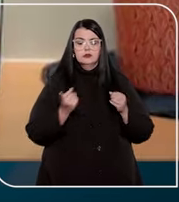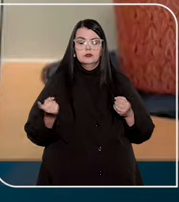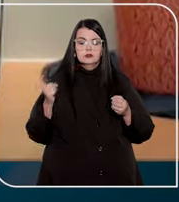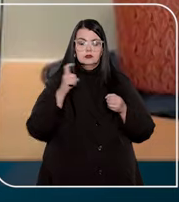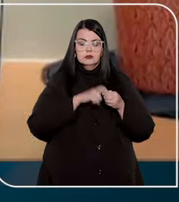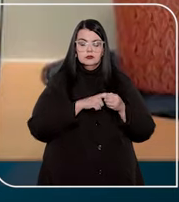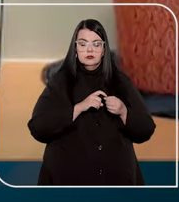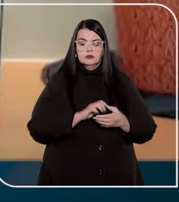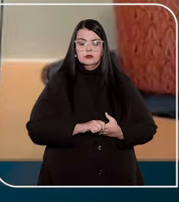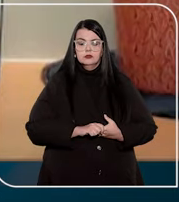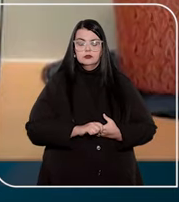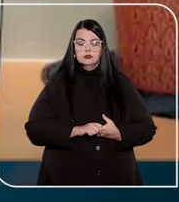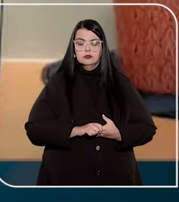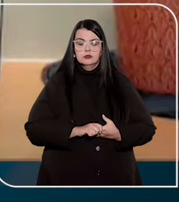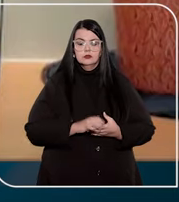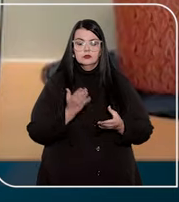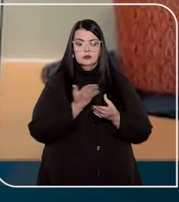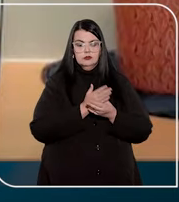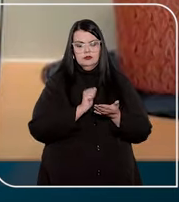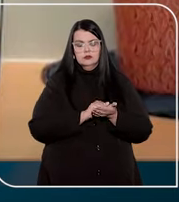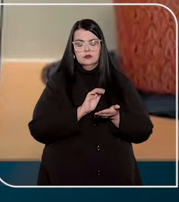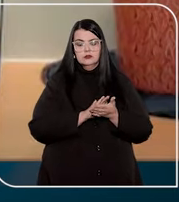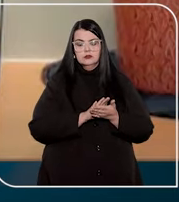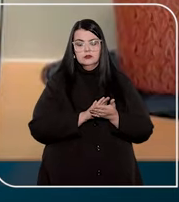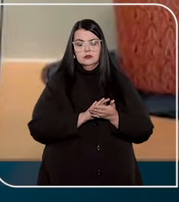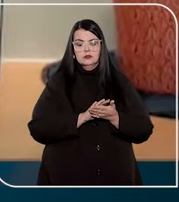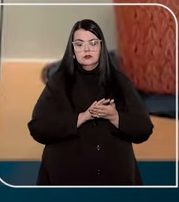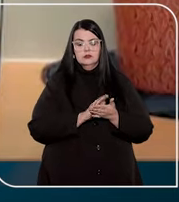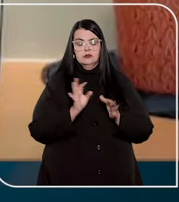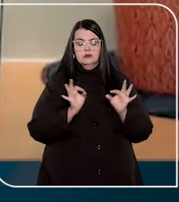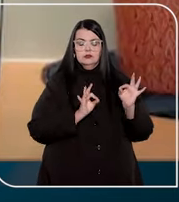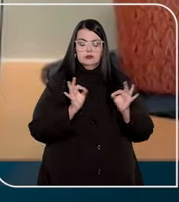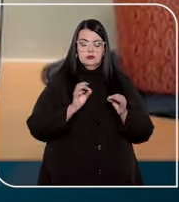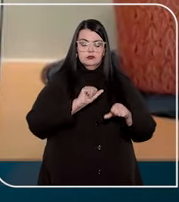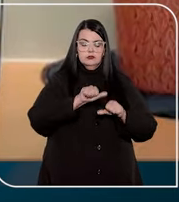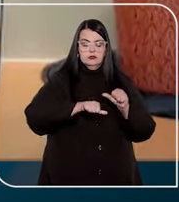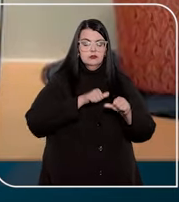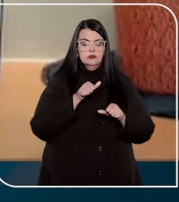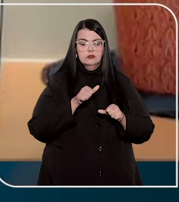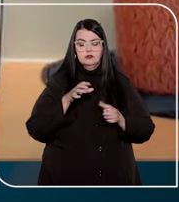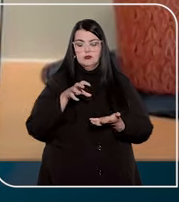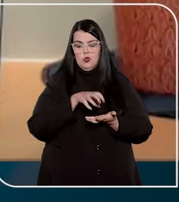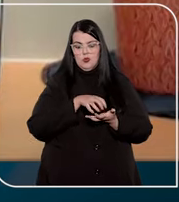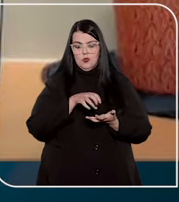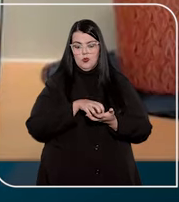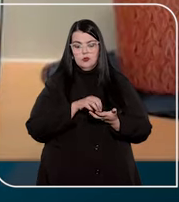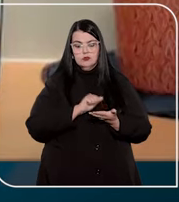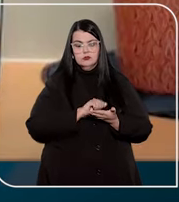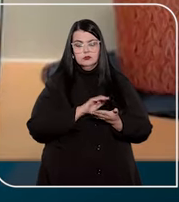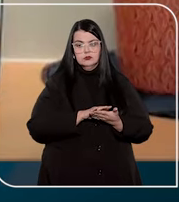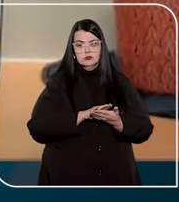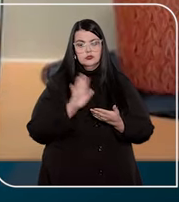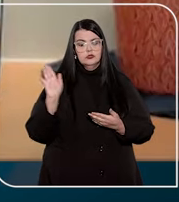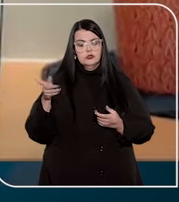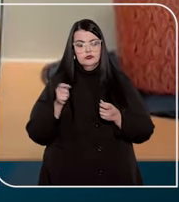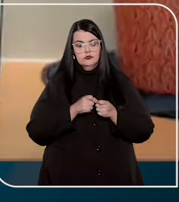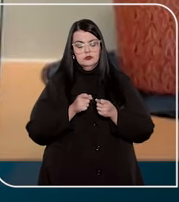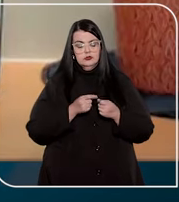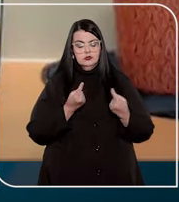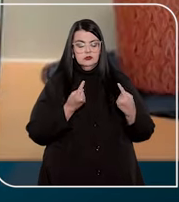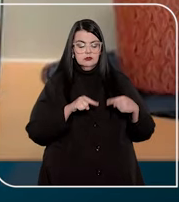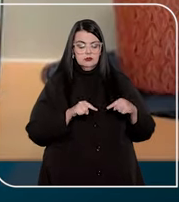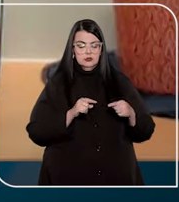devolver esse processo para o juízo de retratação pelo órgão julgador que proferiu aquele julgado que então está